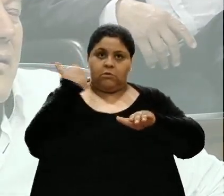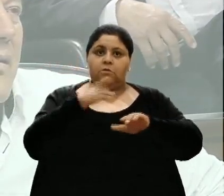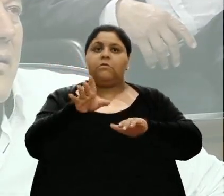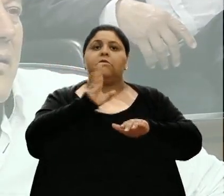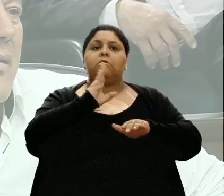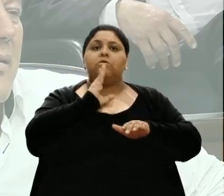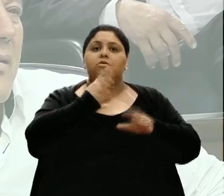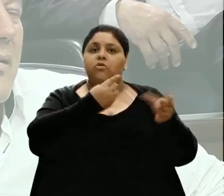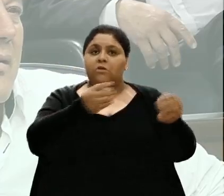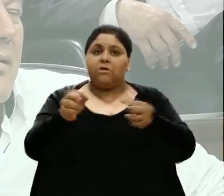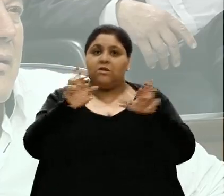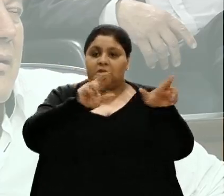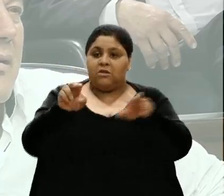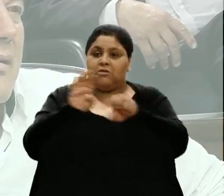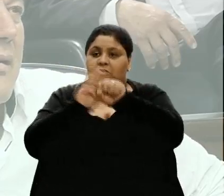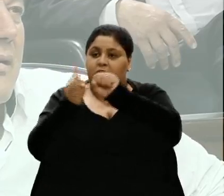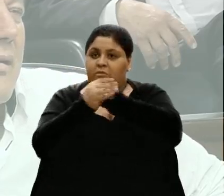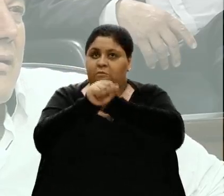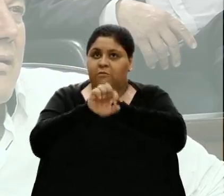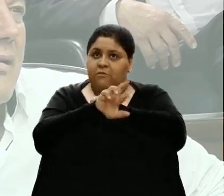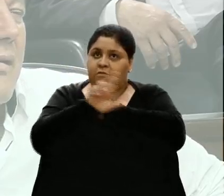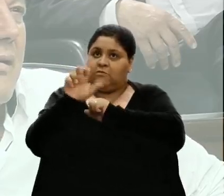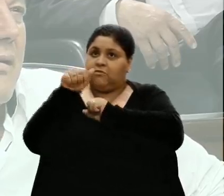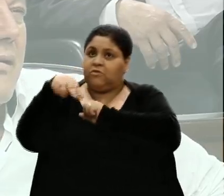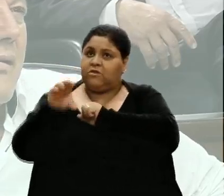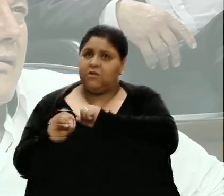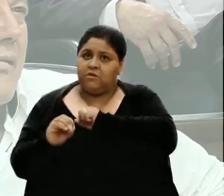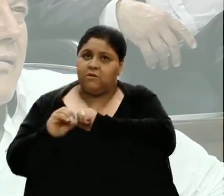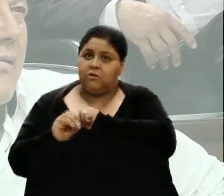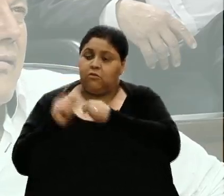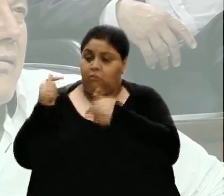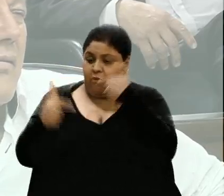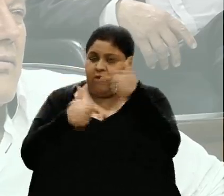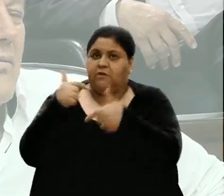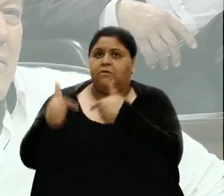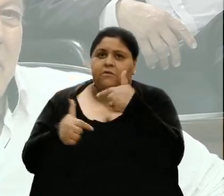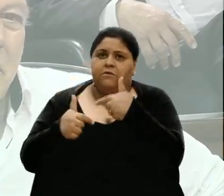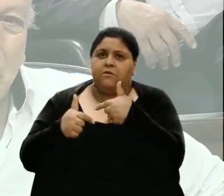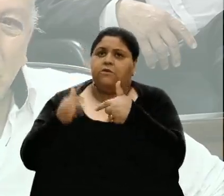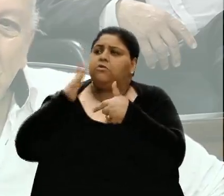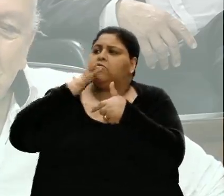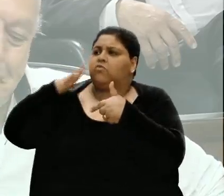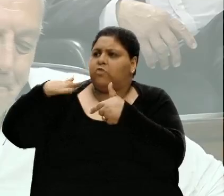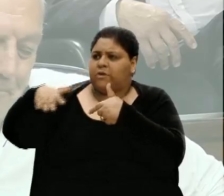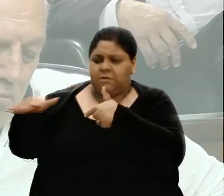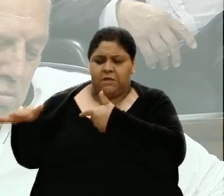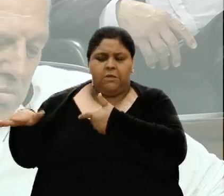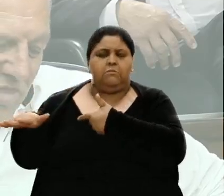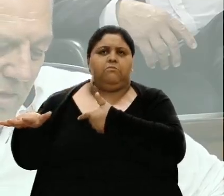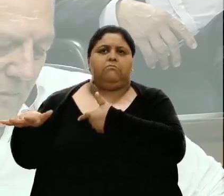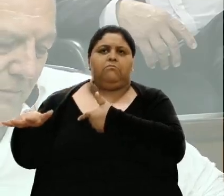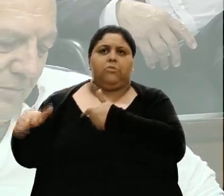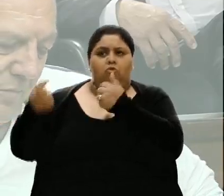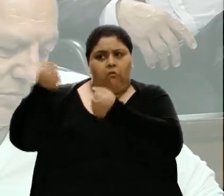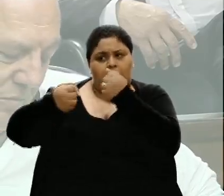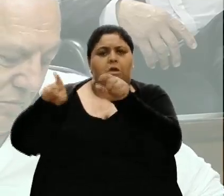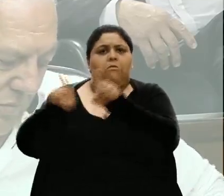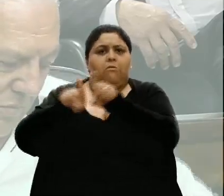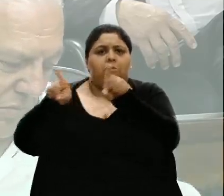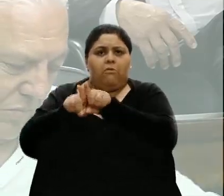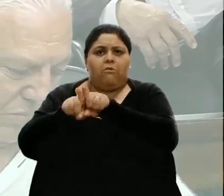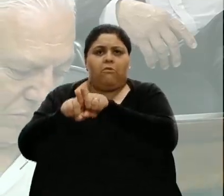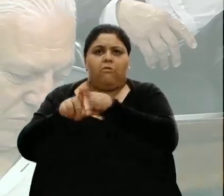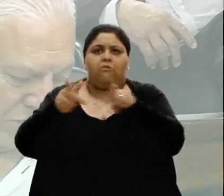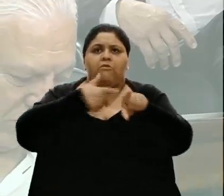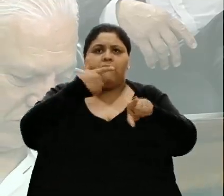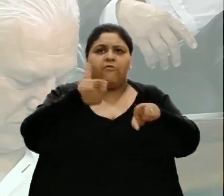região do Serrano, conhece cada rua do Serrano lá, pelo trabalho com as crianças, com o carro dele, ele veio aqui e diz que